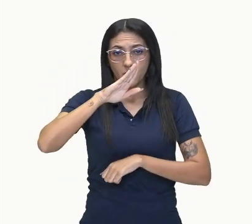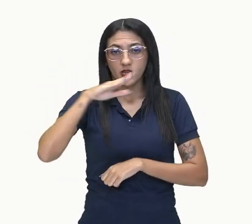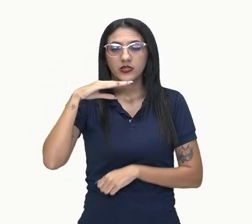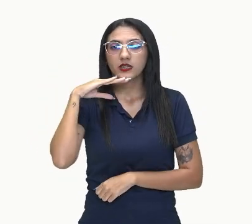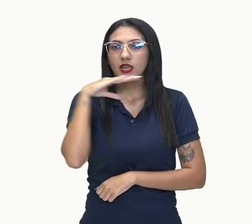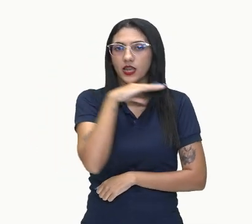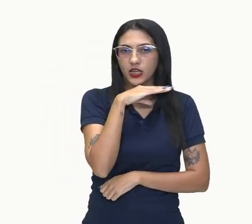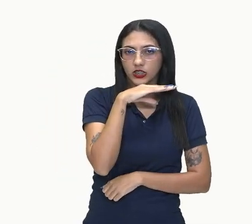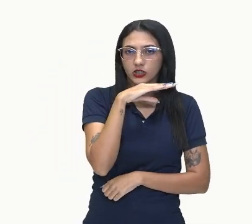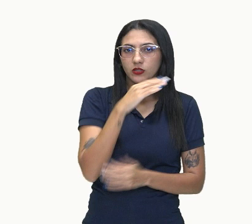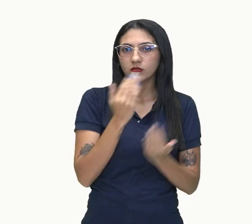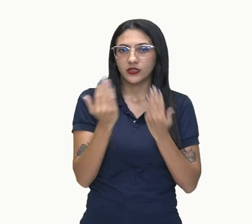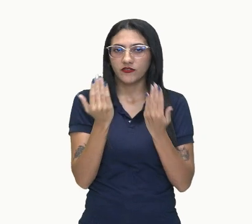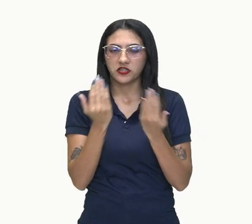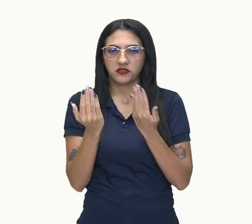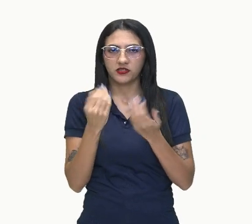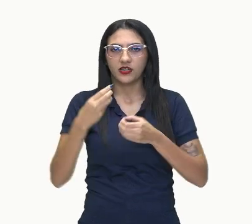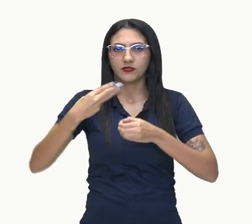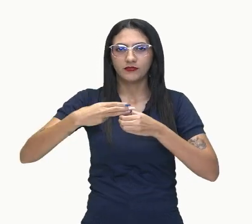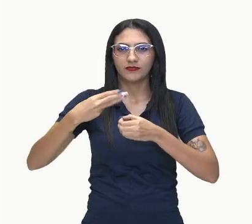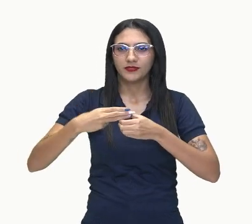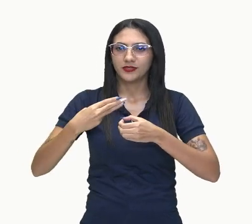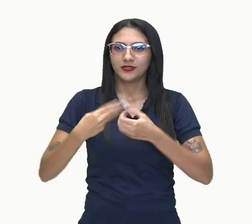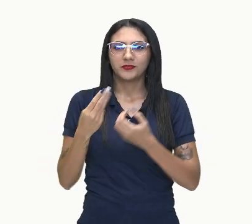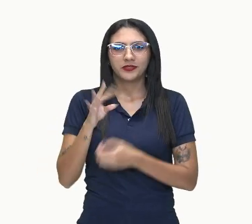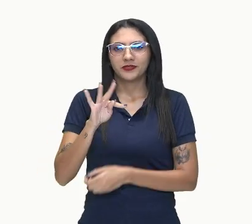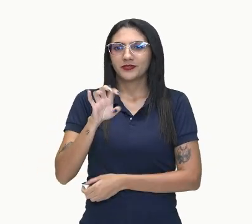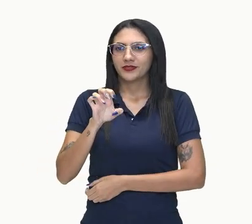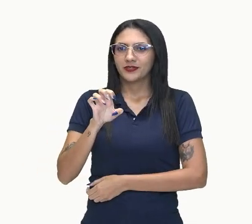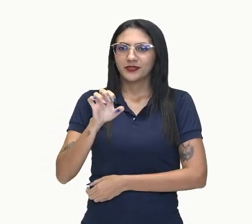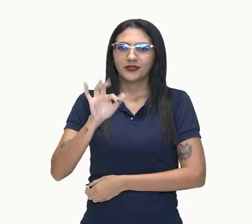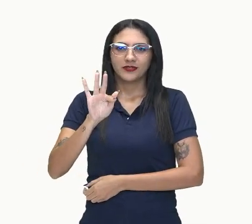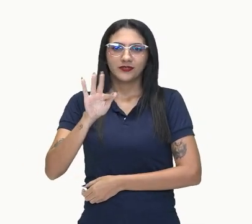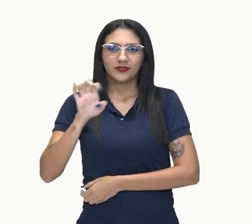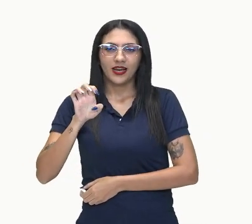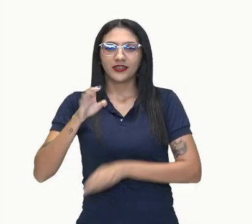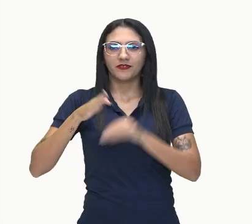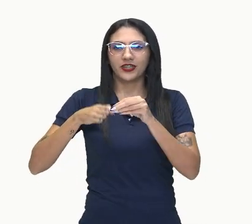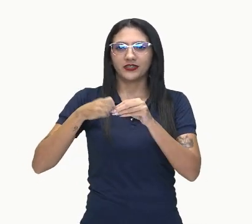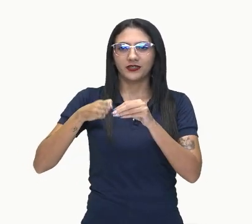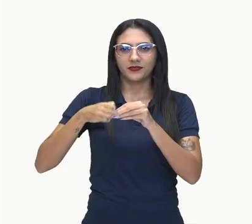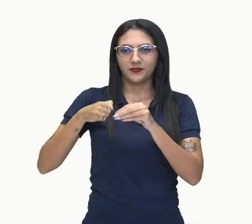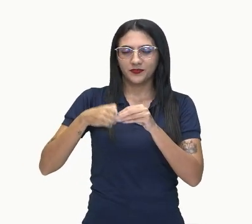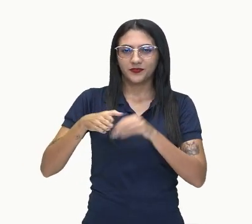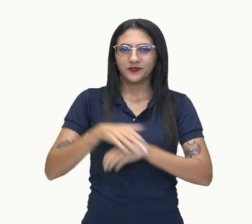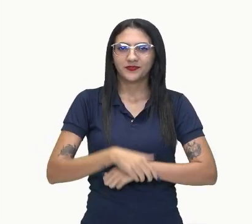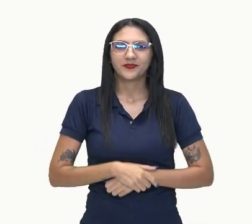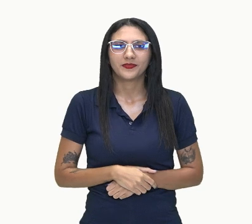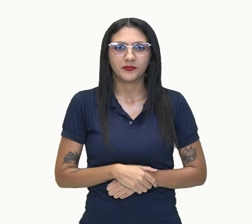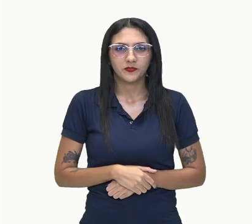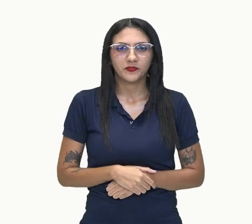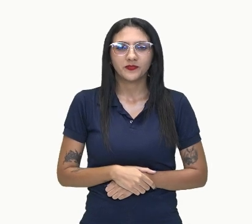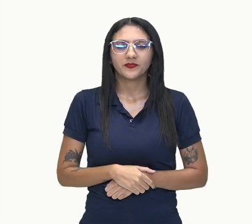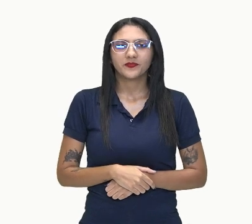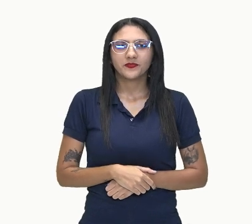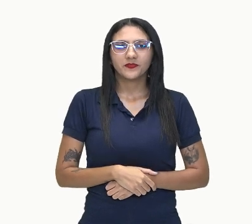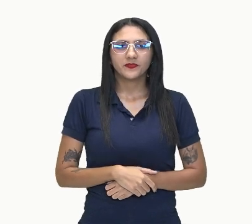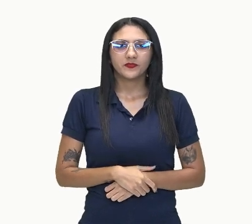que Tefé. Até porque Tefé tem mais árvores, né, do que Manaus. Dá para esfriar um pouquinho mais.